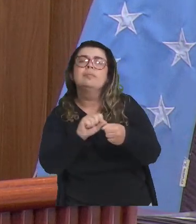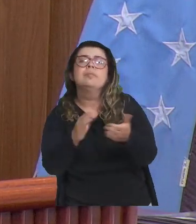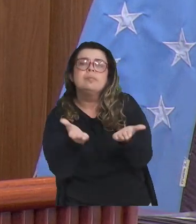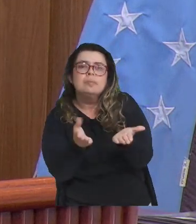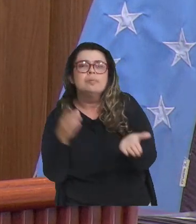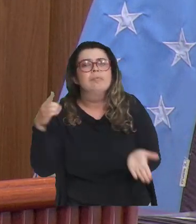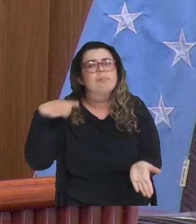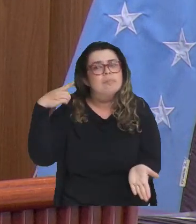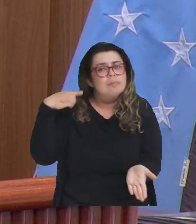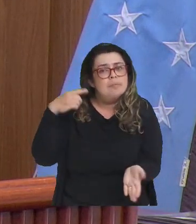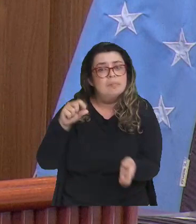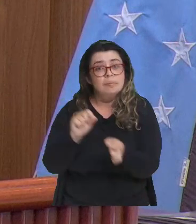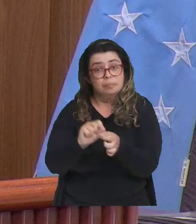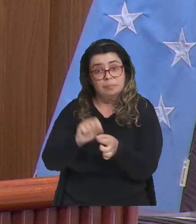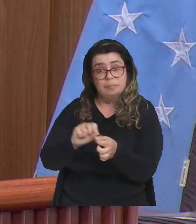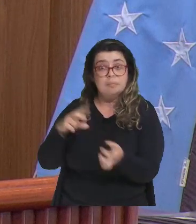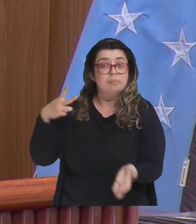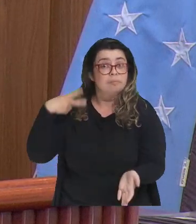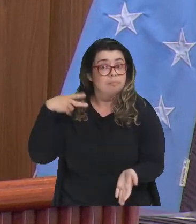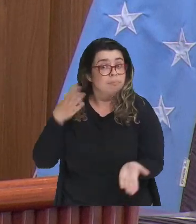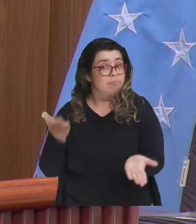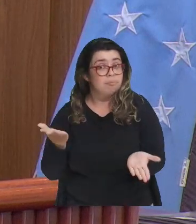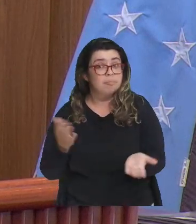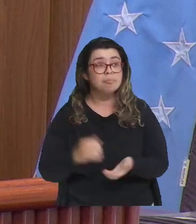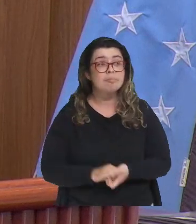vereador. Muitas vezes,